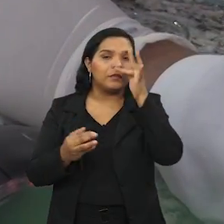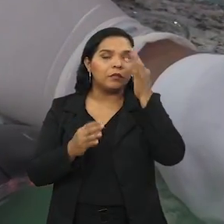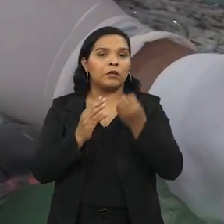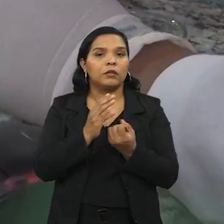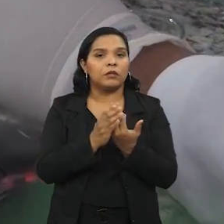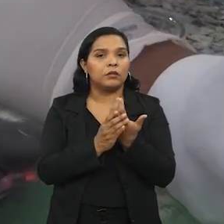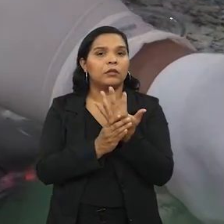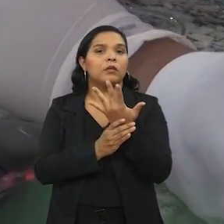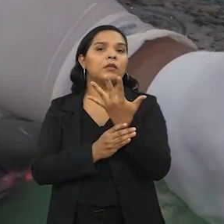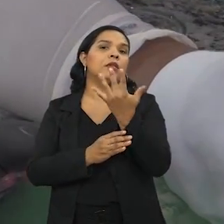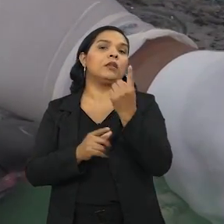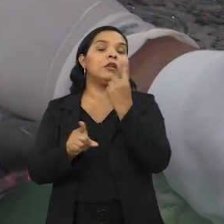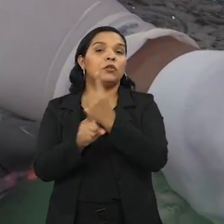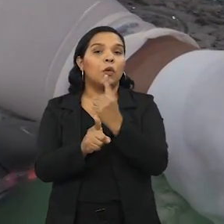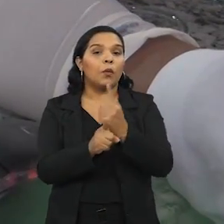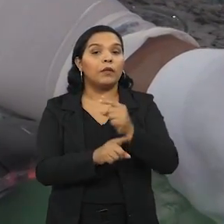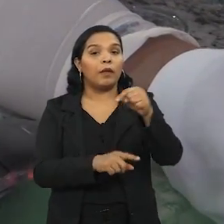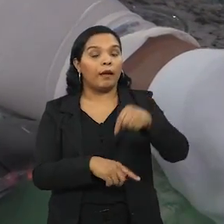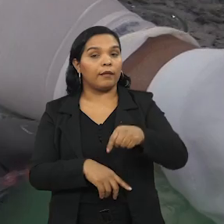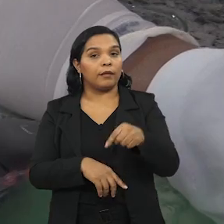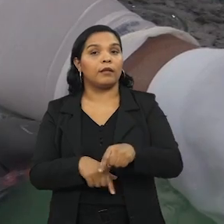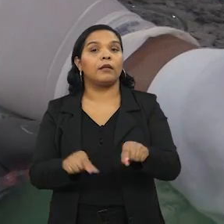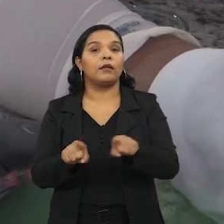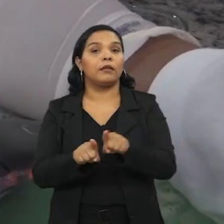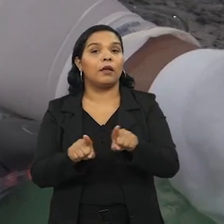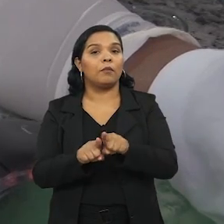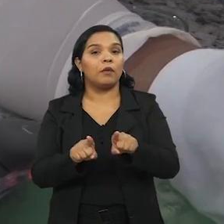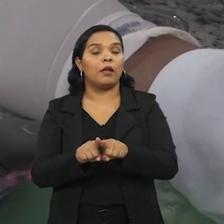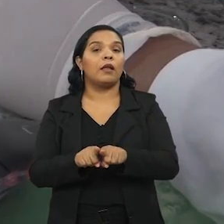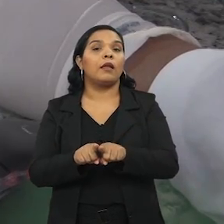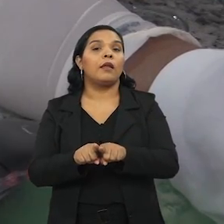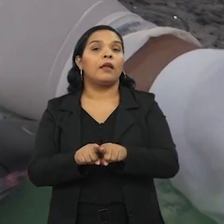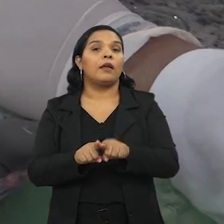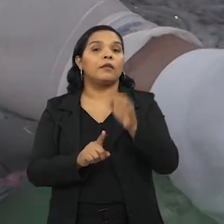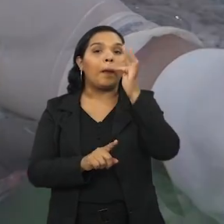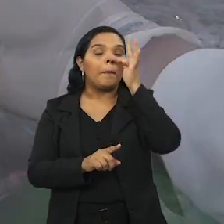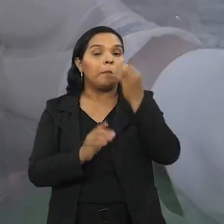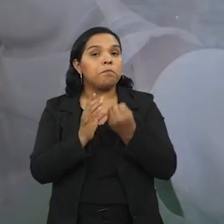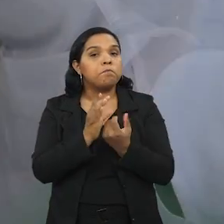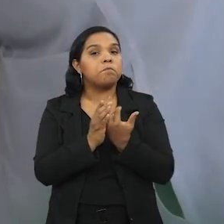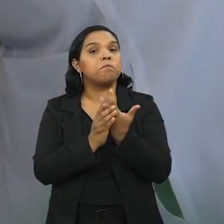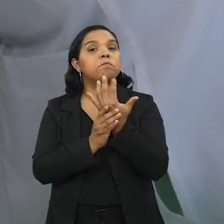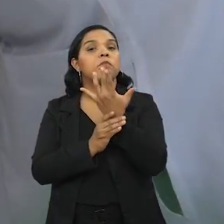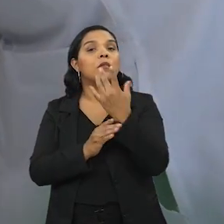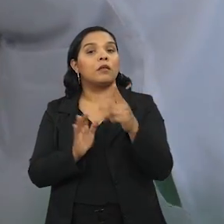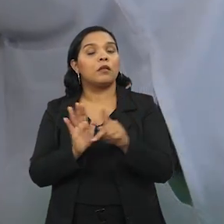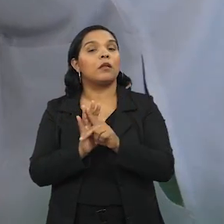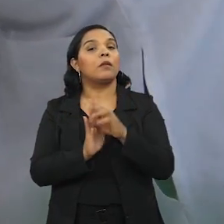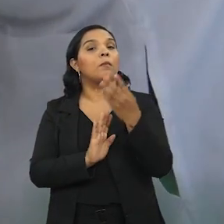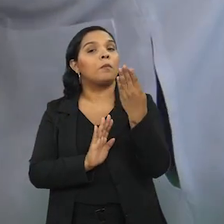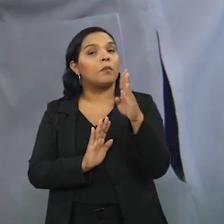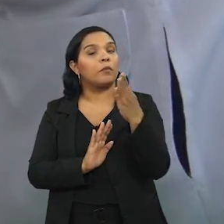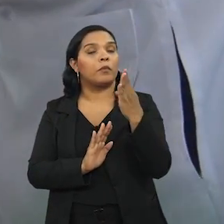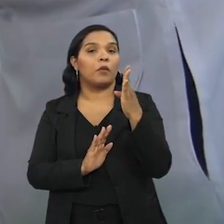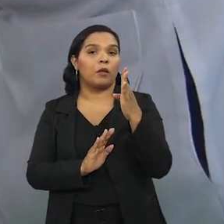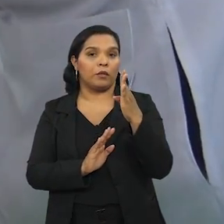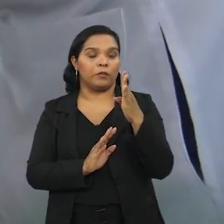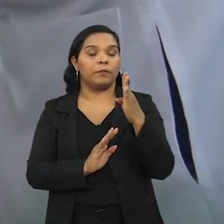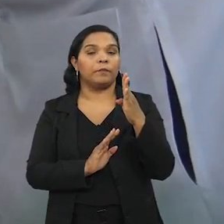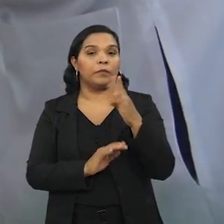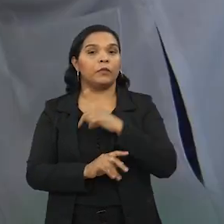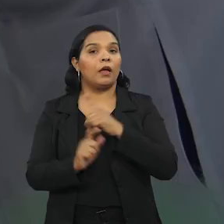muitas espécies de plantas endêmicas que a gente encontra só aqui, e muitas dessas espécies elas apresentam